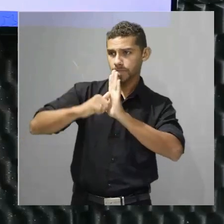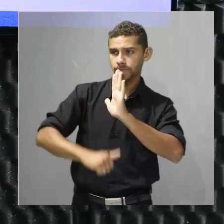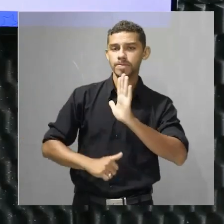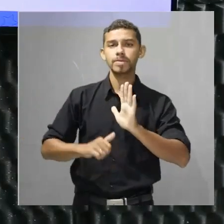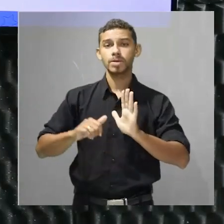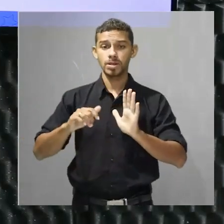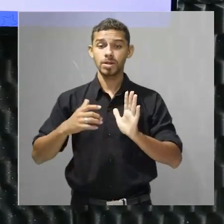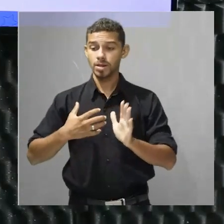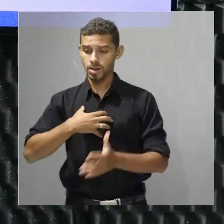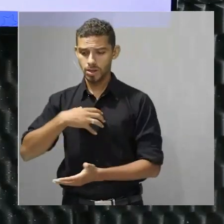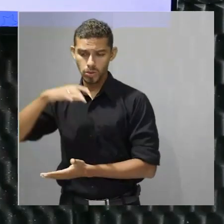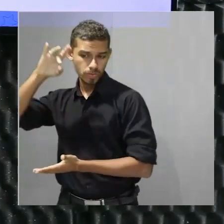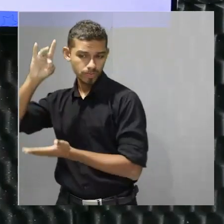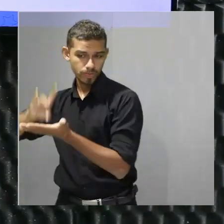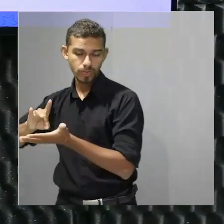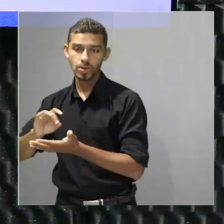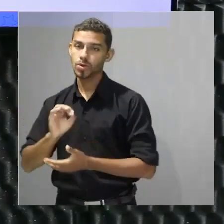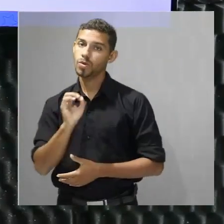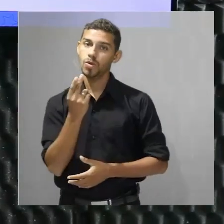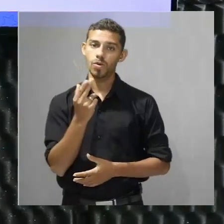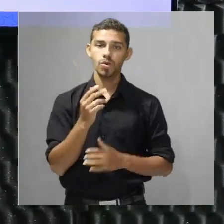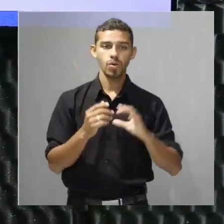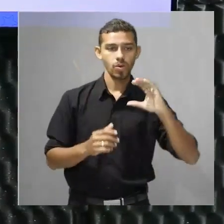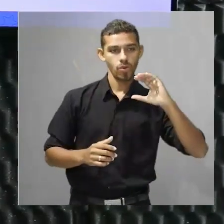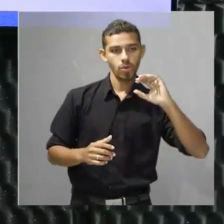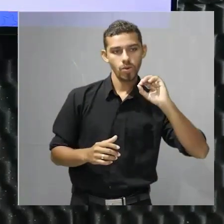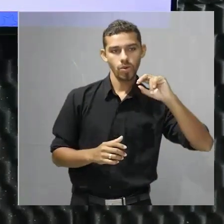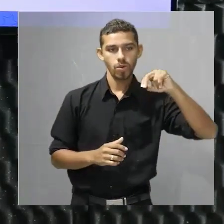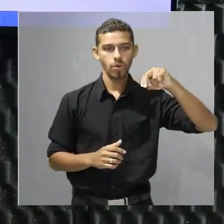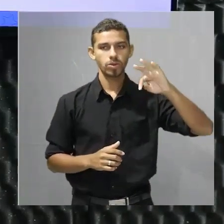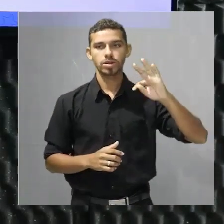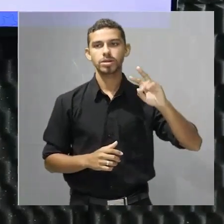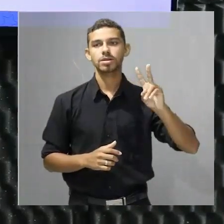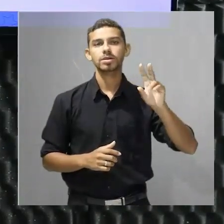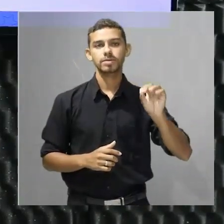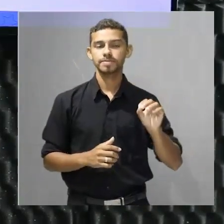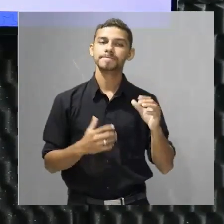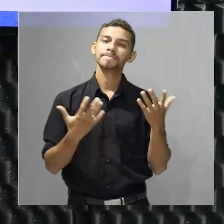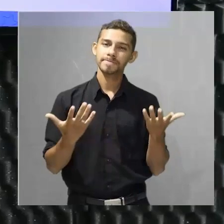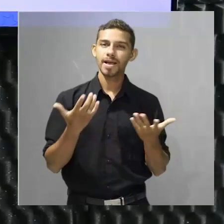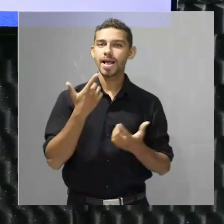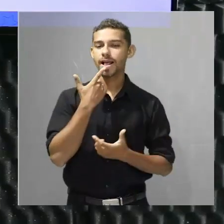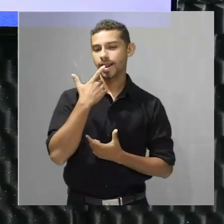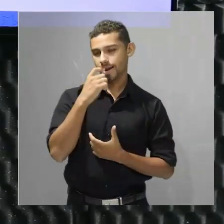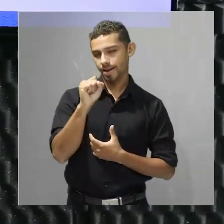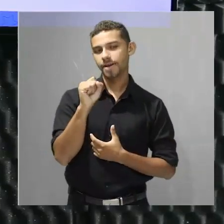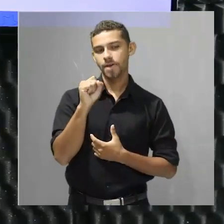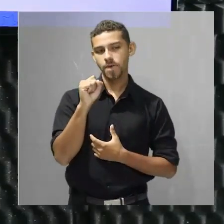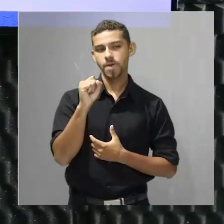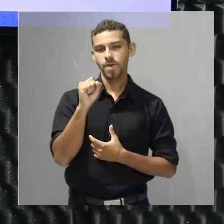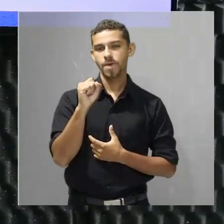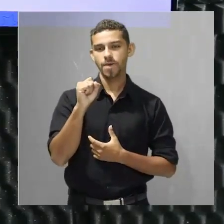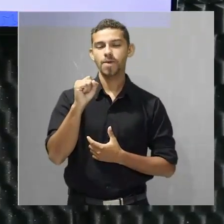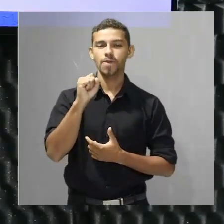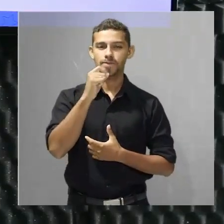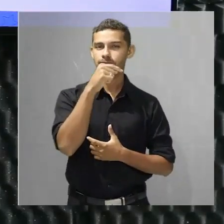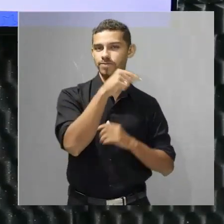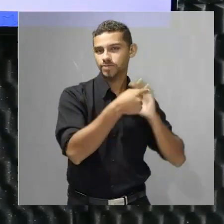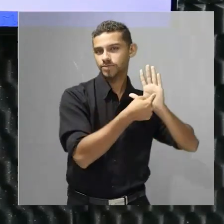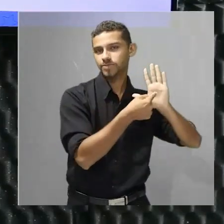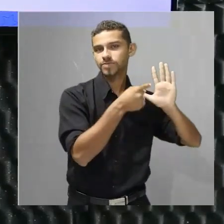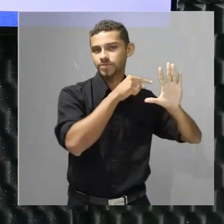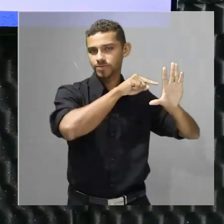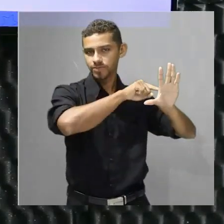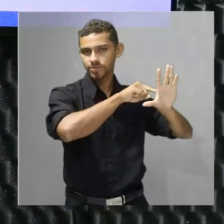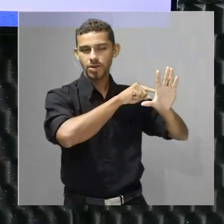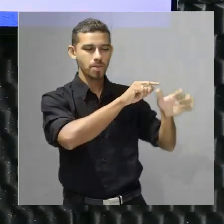denotativo ou no sentido conotativo o que prevalece é que a linguagem conotativa nenhuma